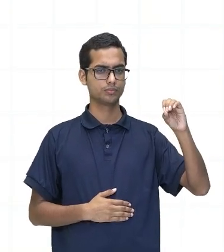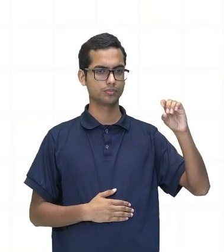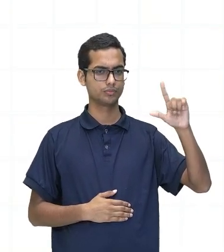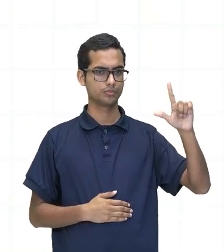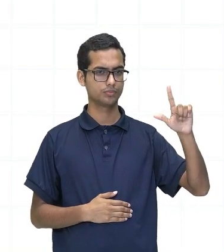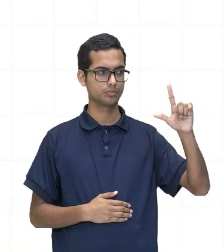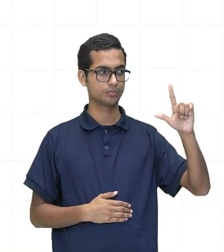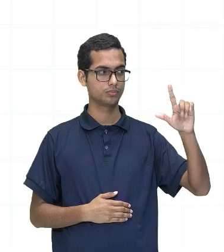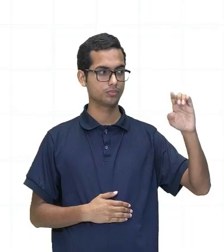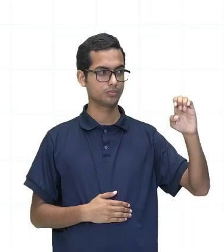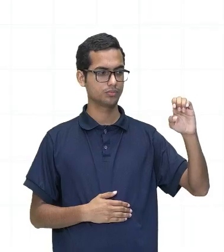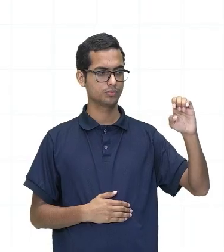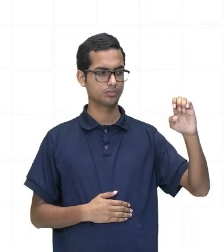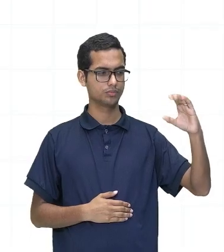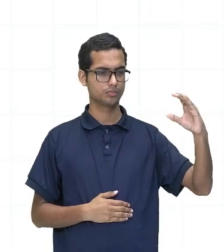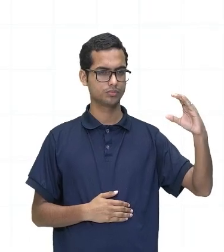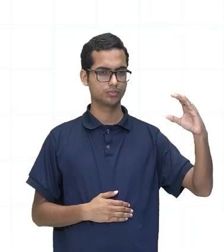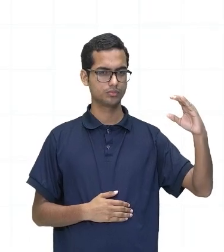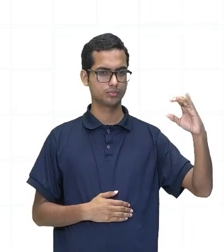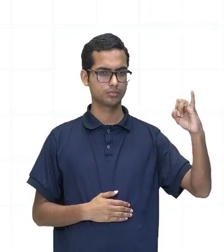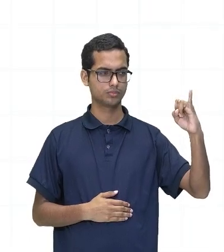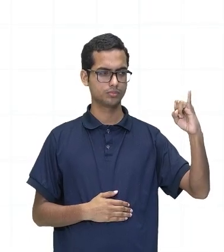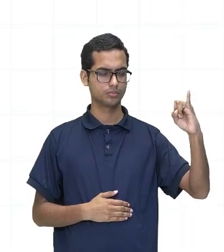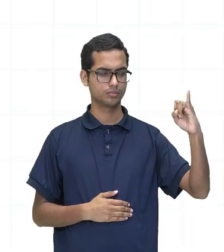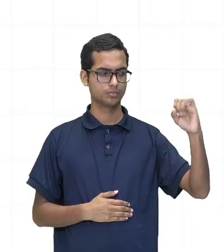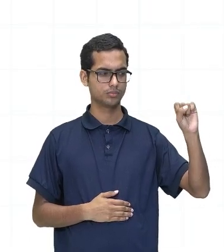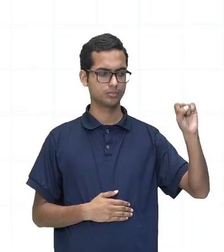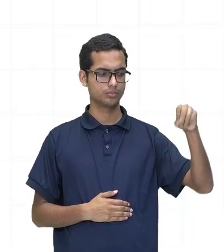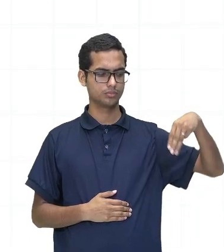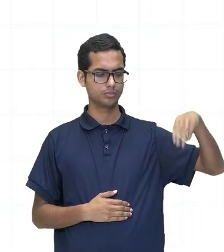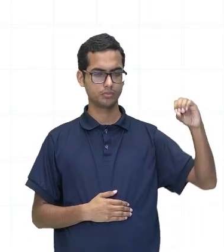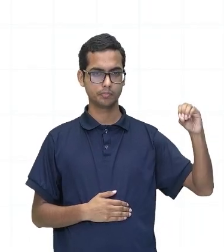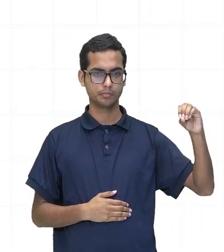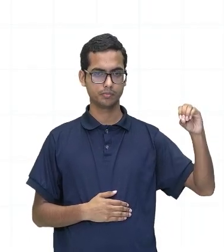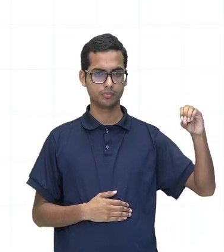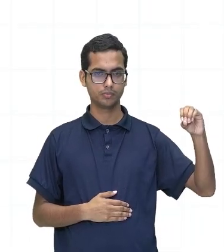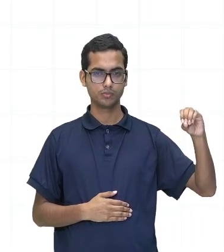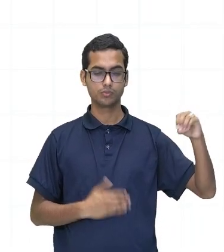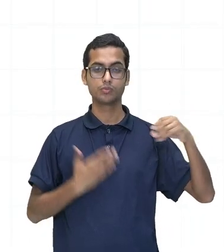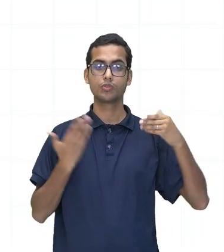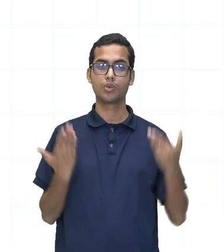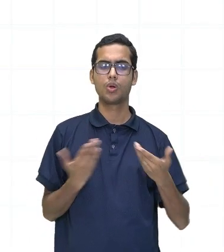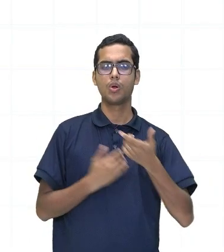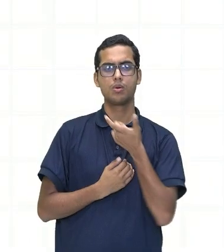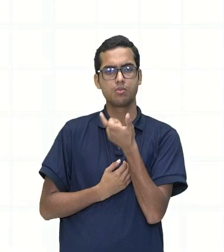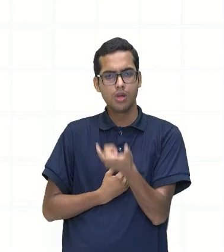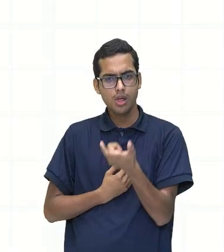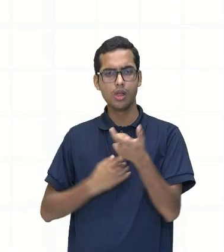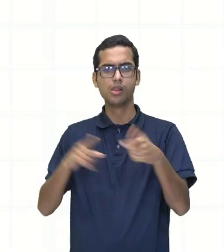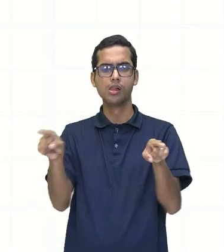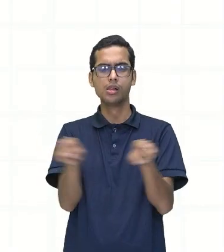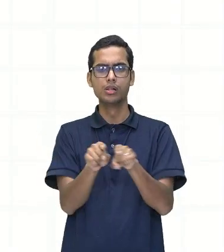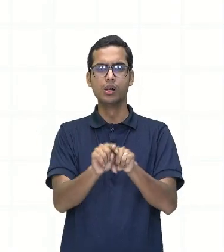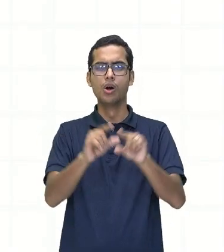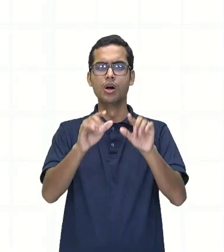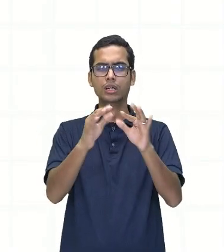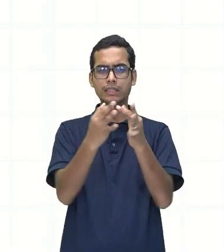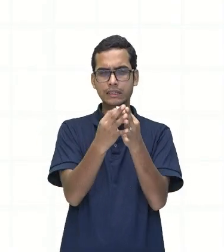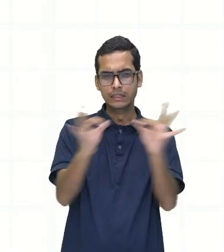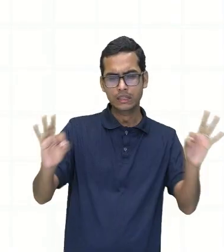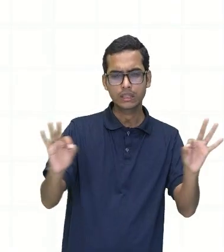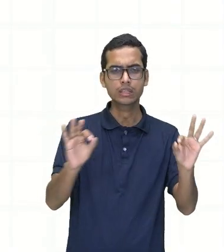um desvio que ocorre, né, que envolve erros de sintaxe na construção de um texto